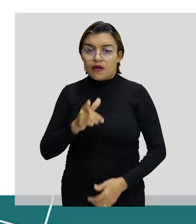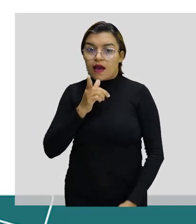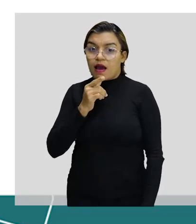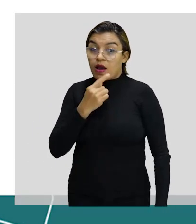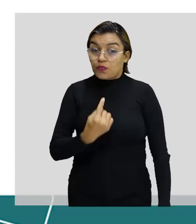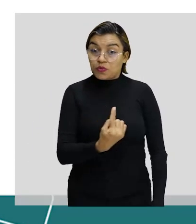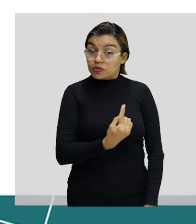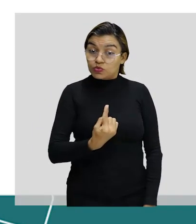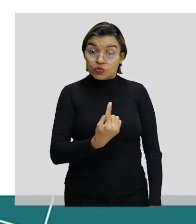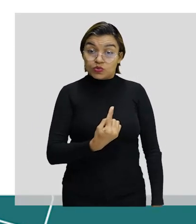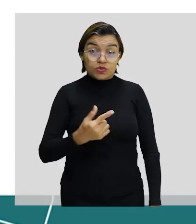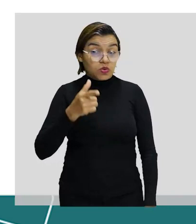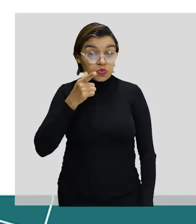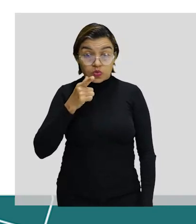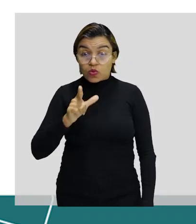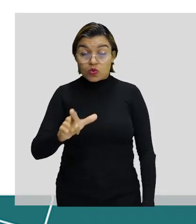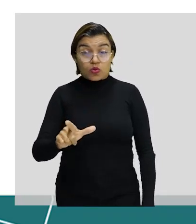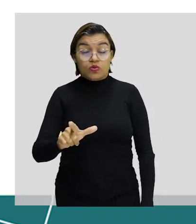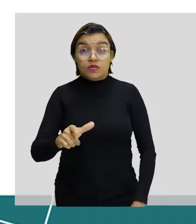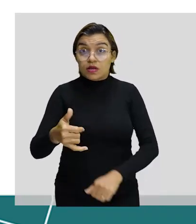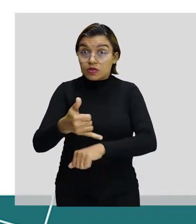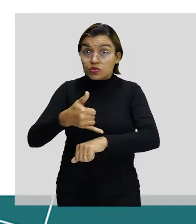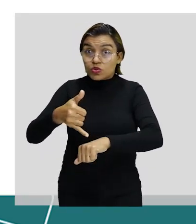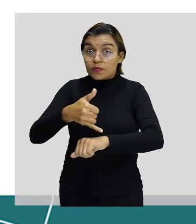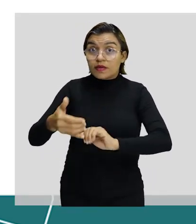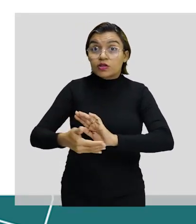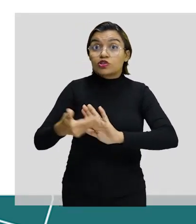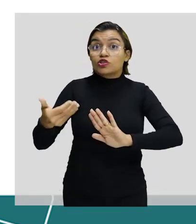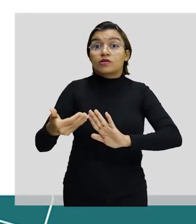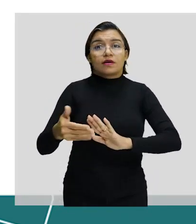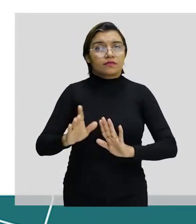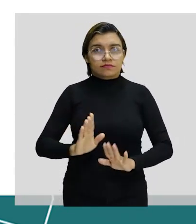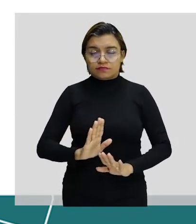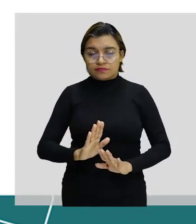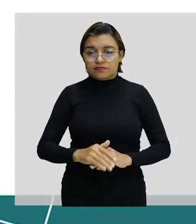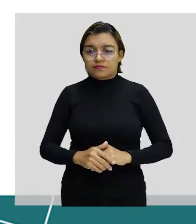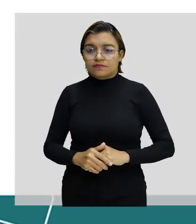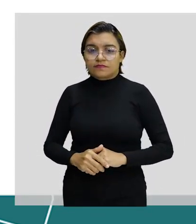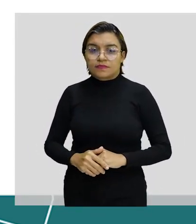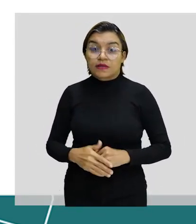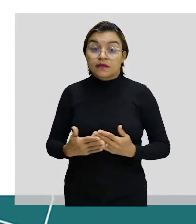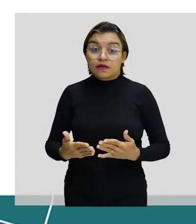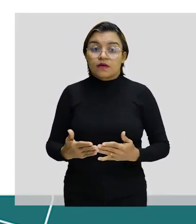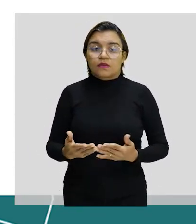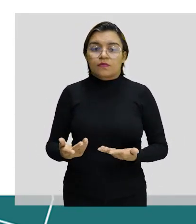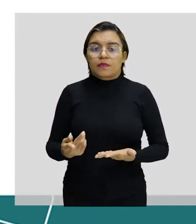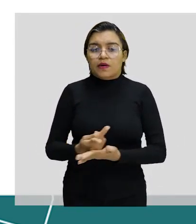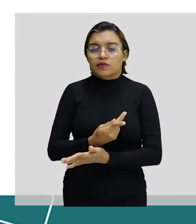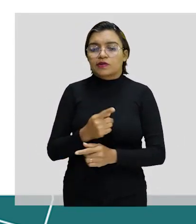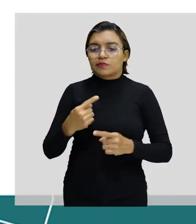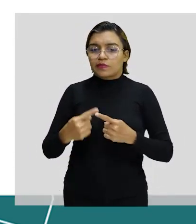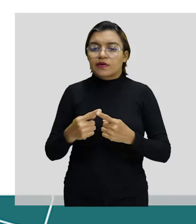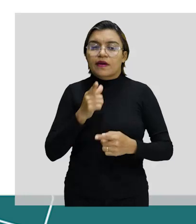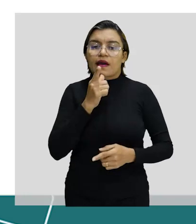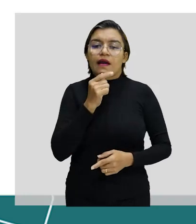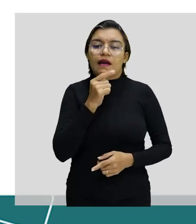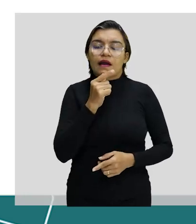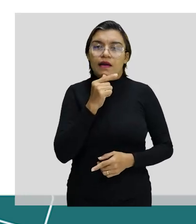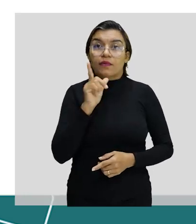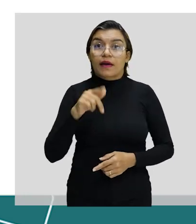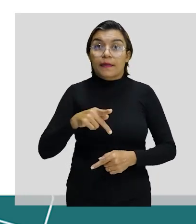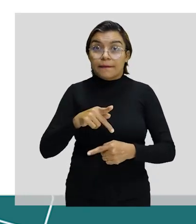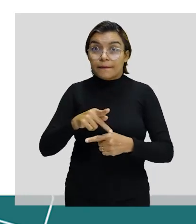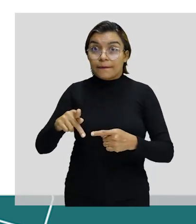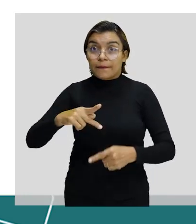não consegue remover a gordura dos materiais. Isso acontece porque a água é